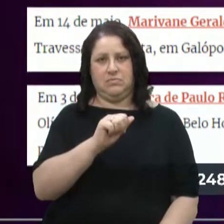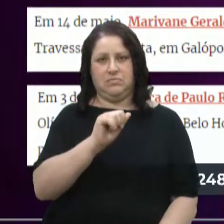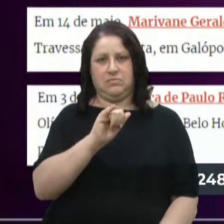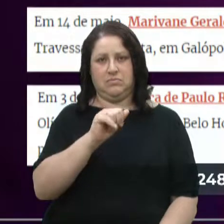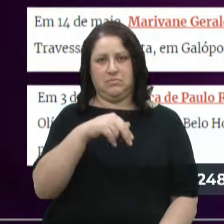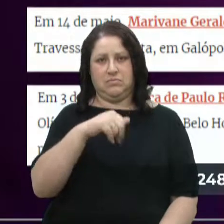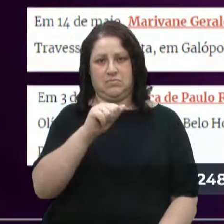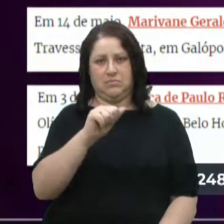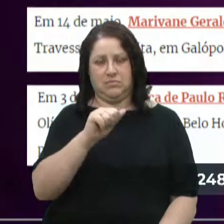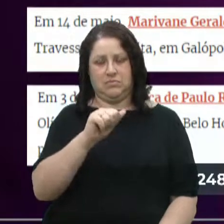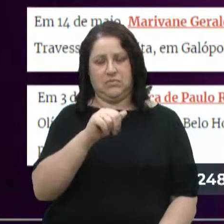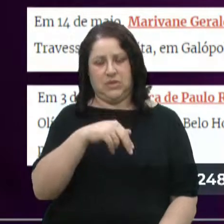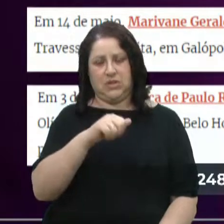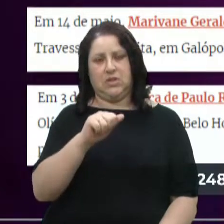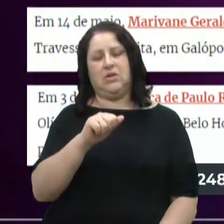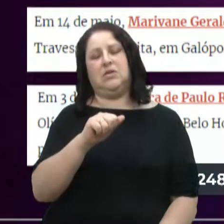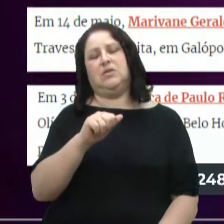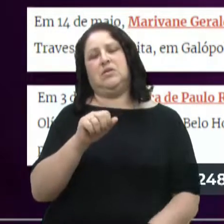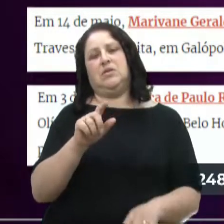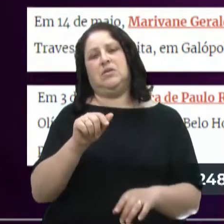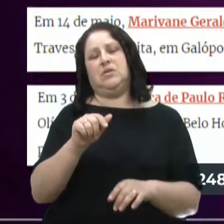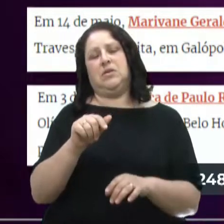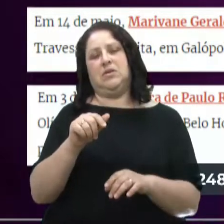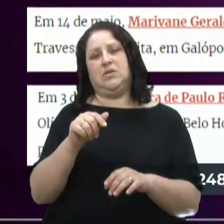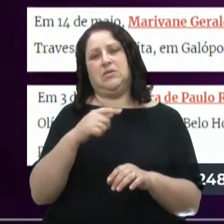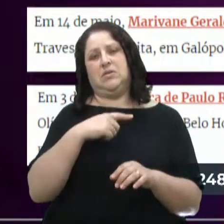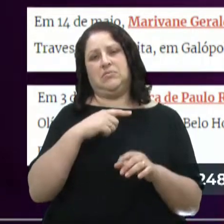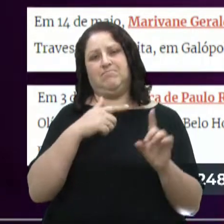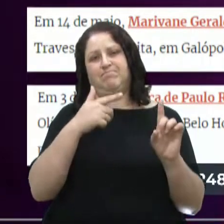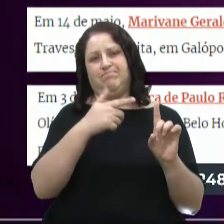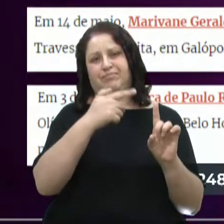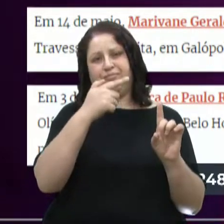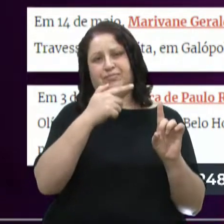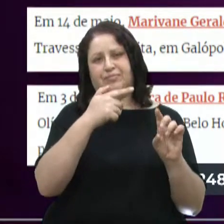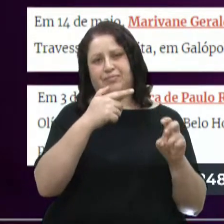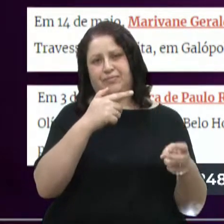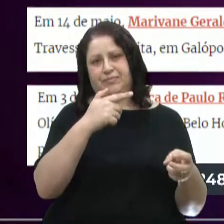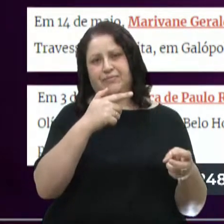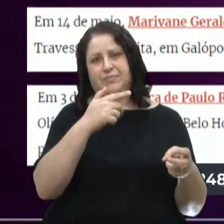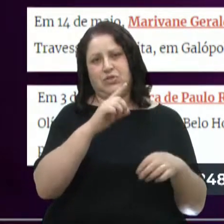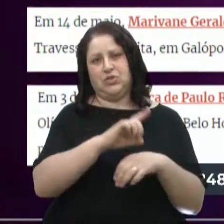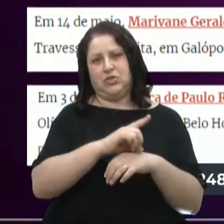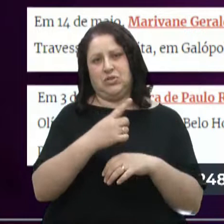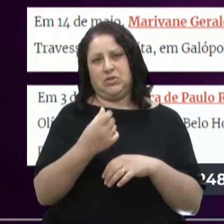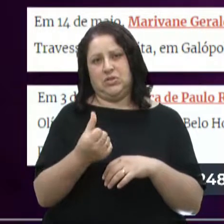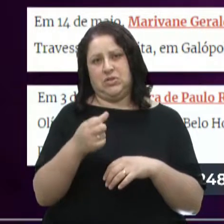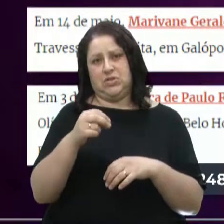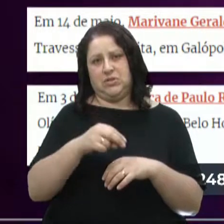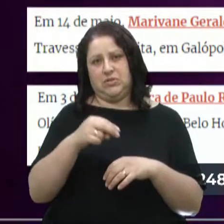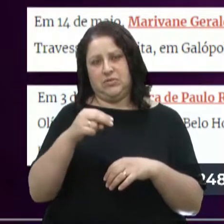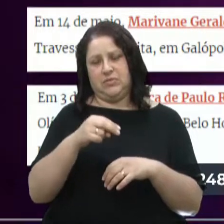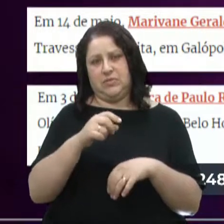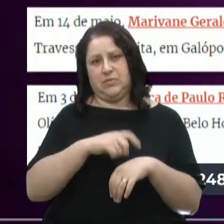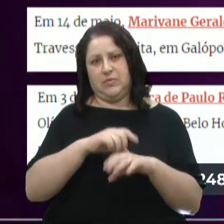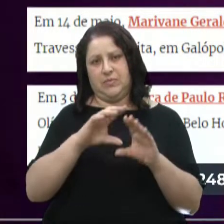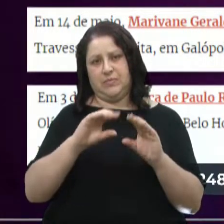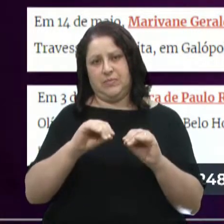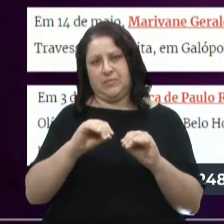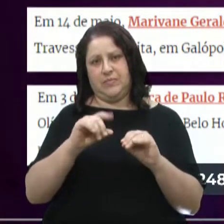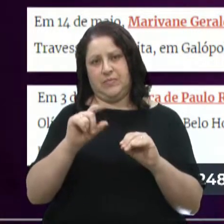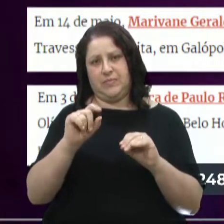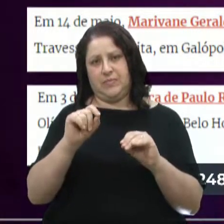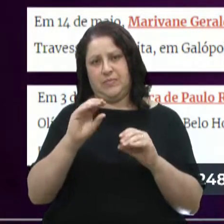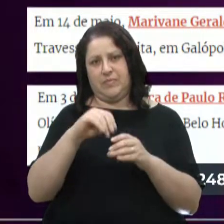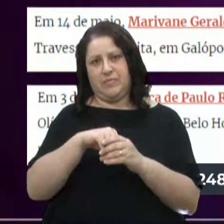38 anos, que foi assassinada a tiros em 16 de novembro, por volta das 10 horas da noite, dentro da sua